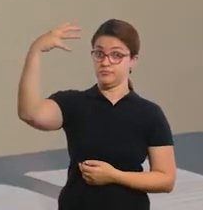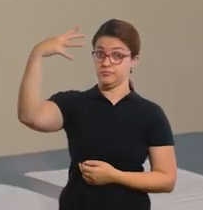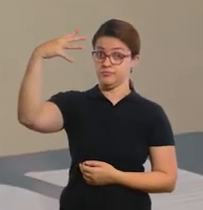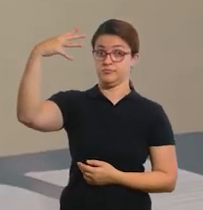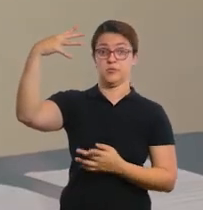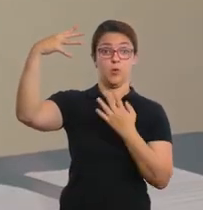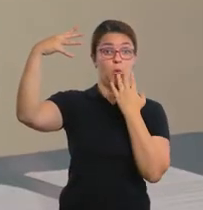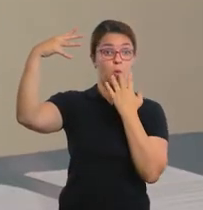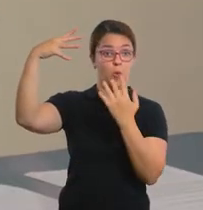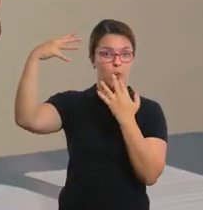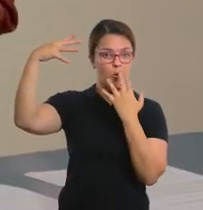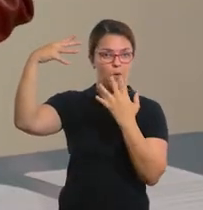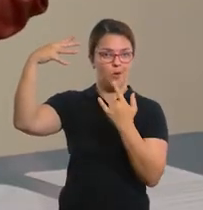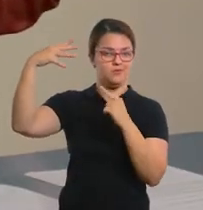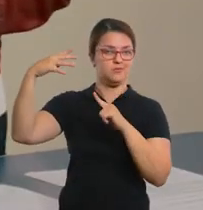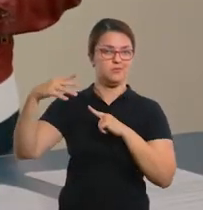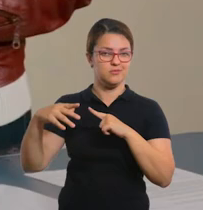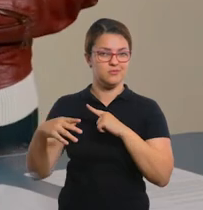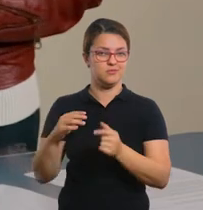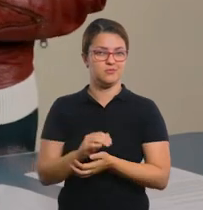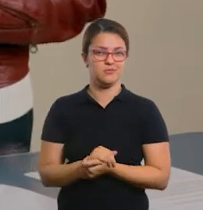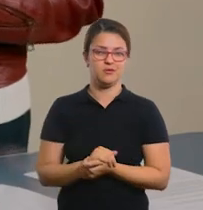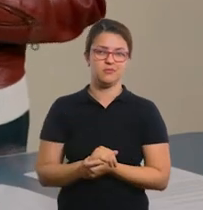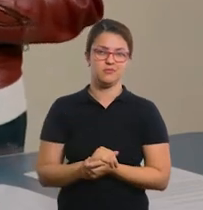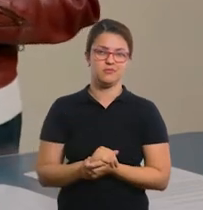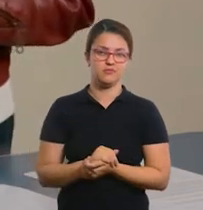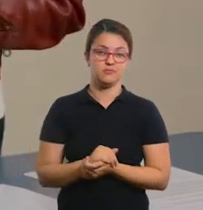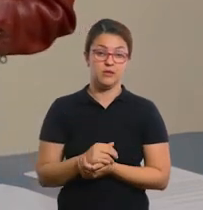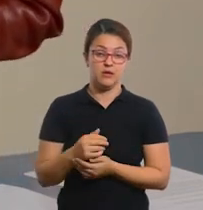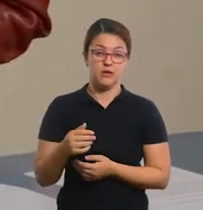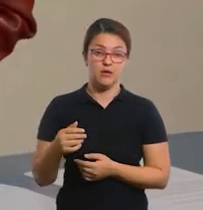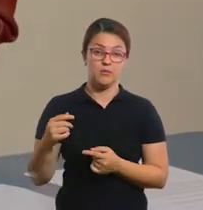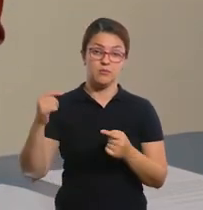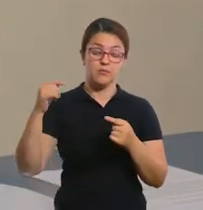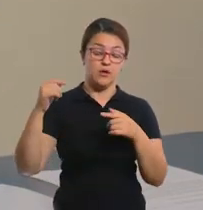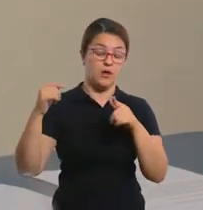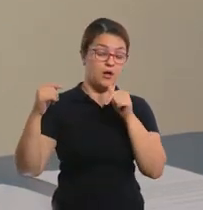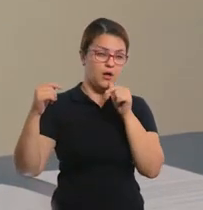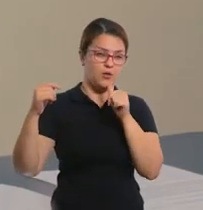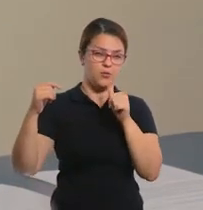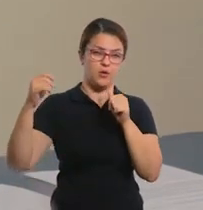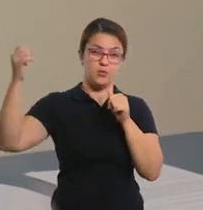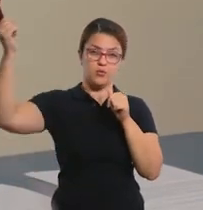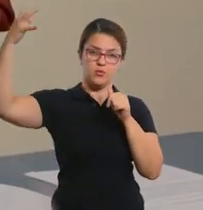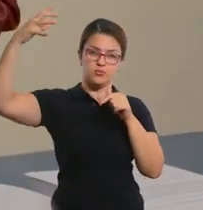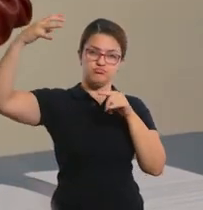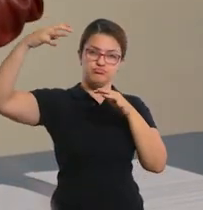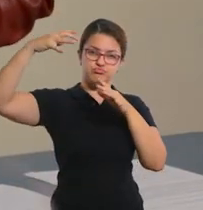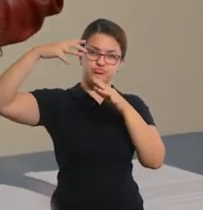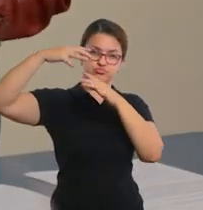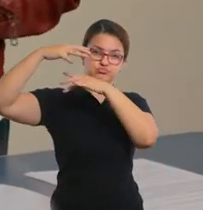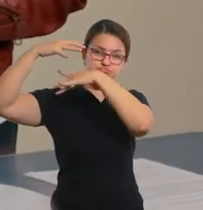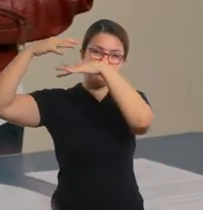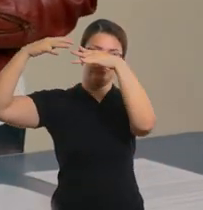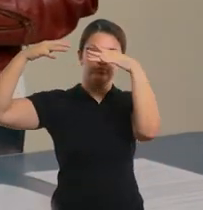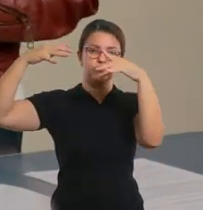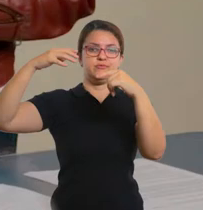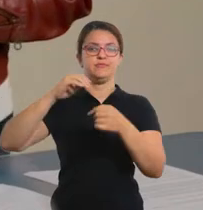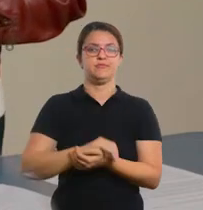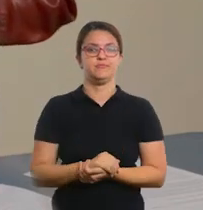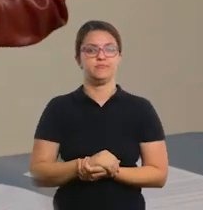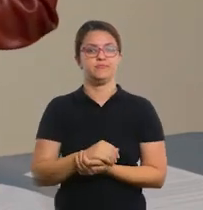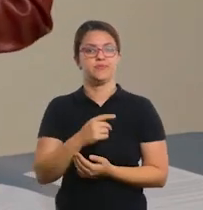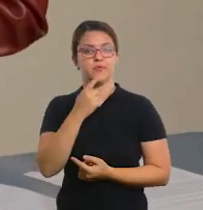composta por diferentes cores. Quando a luz brilha através da água, ela se divide nas cores do arco-íris: vermelho, laranja,